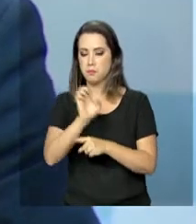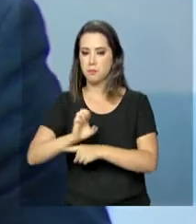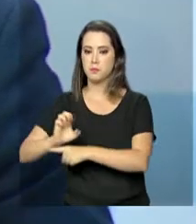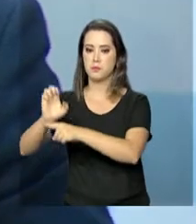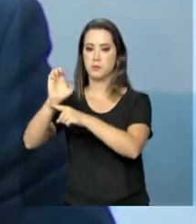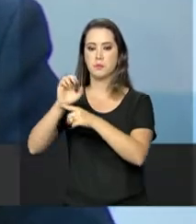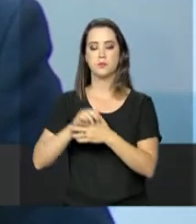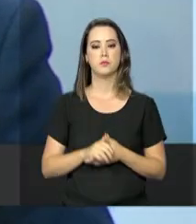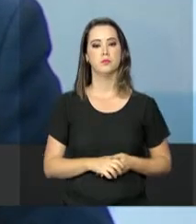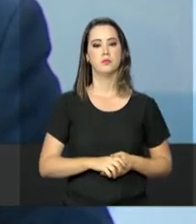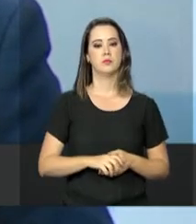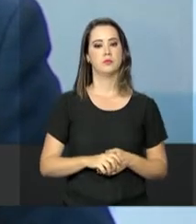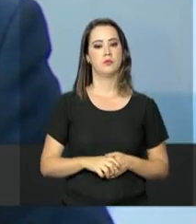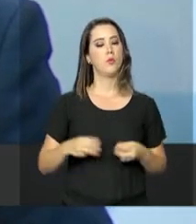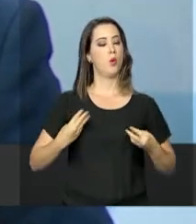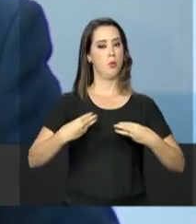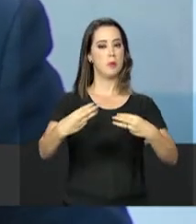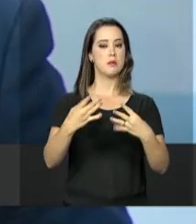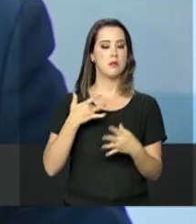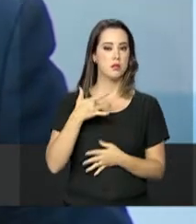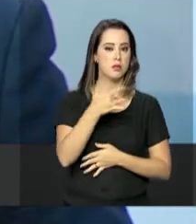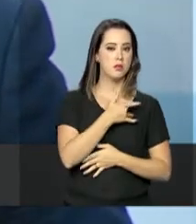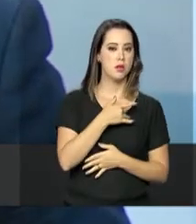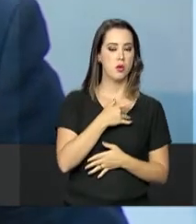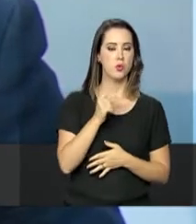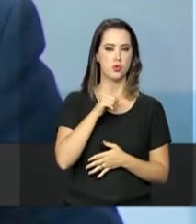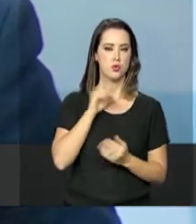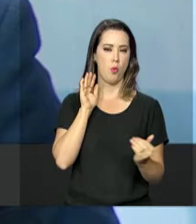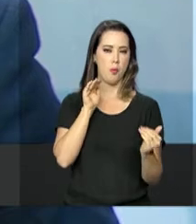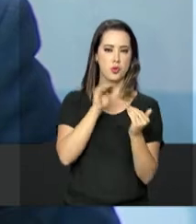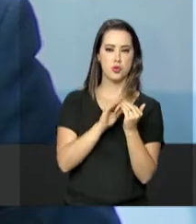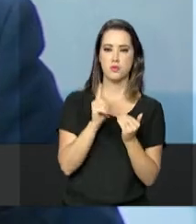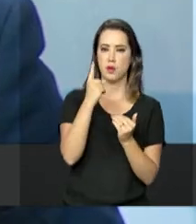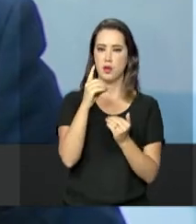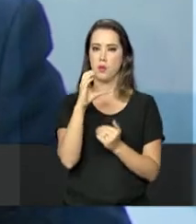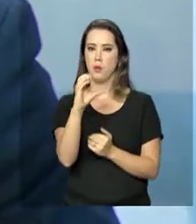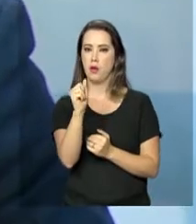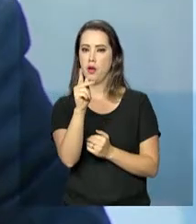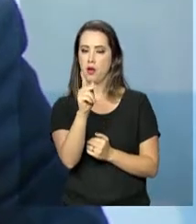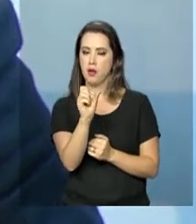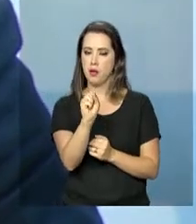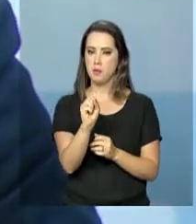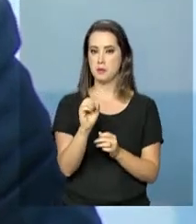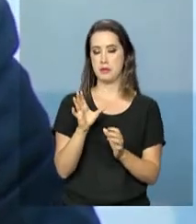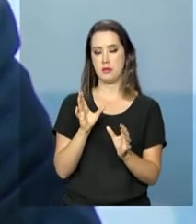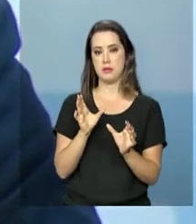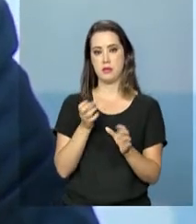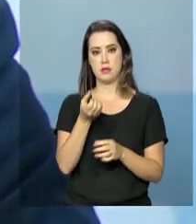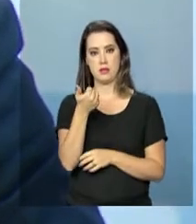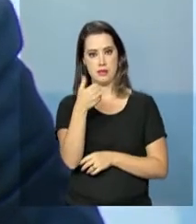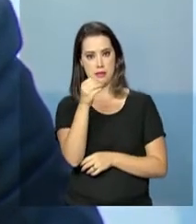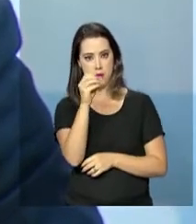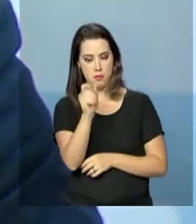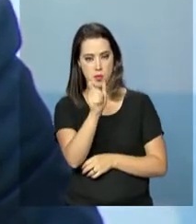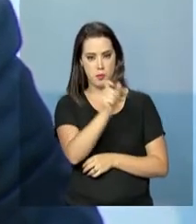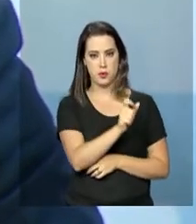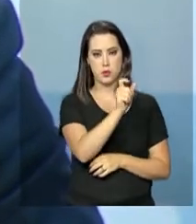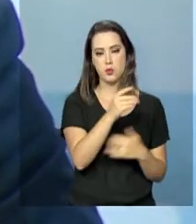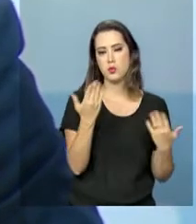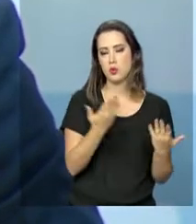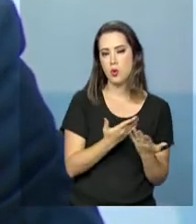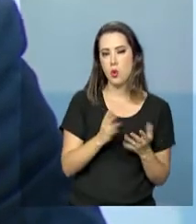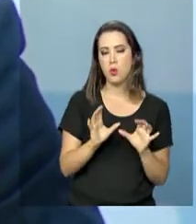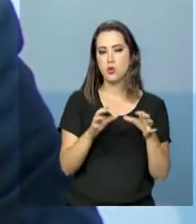tinha uma meta devem saber se ele quer um capuz para cada 100 mil habitantes é essa a gente pega a população brasileira